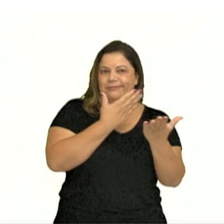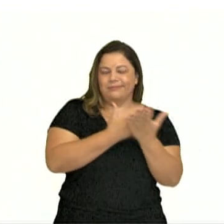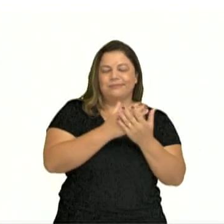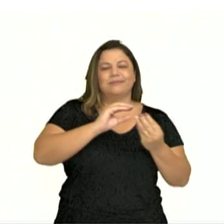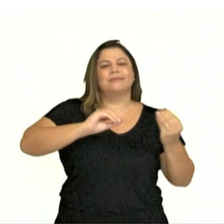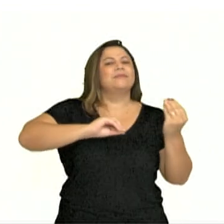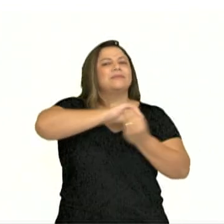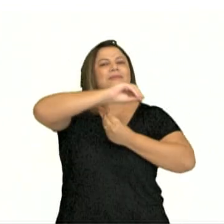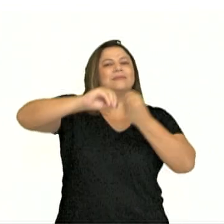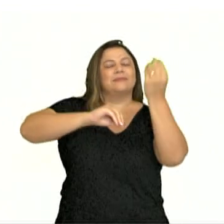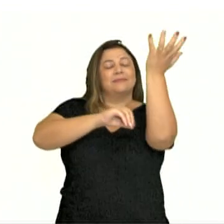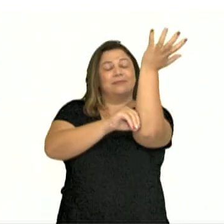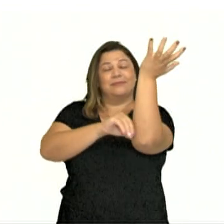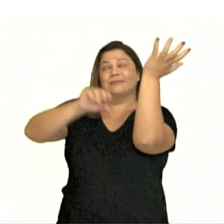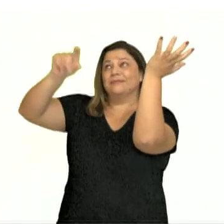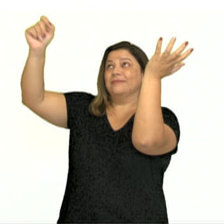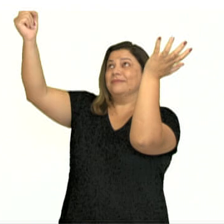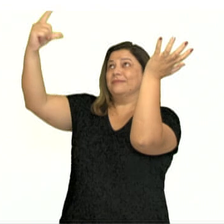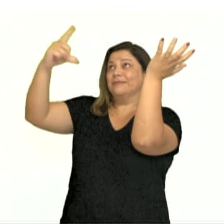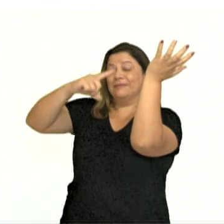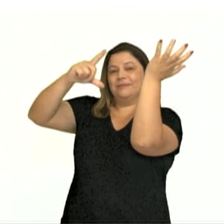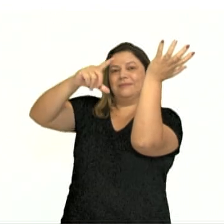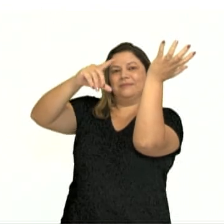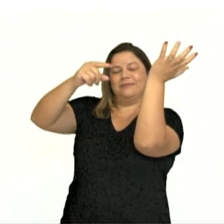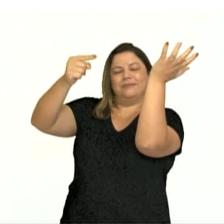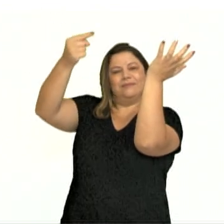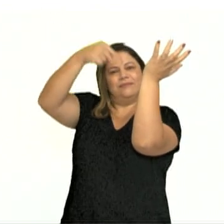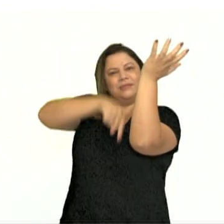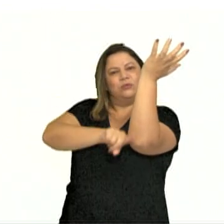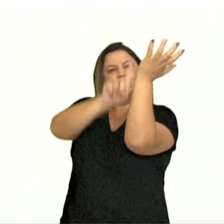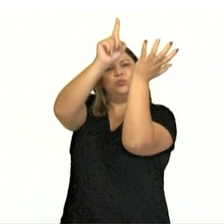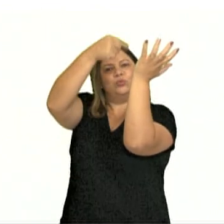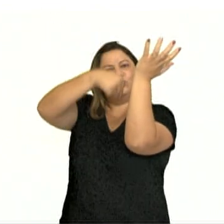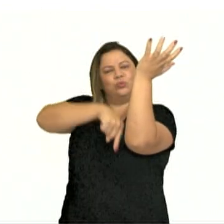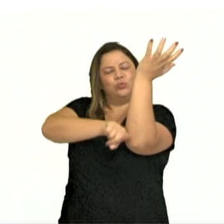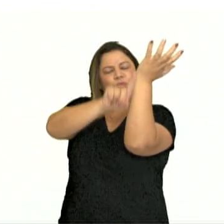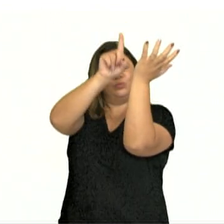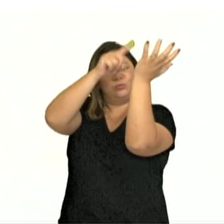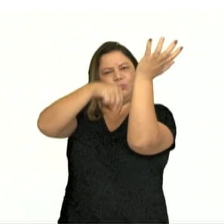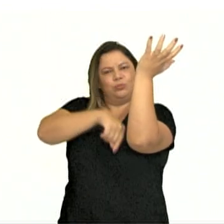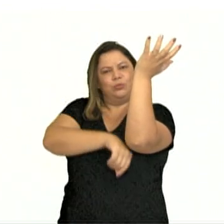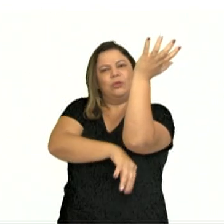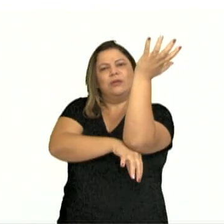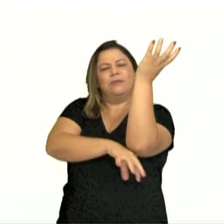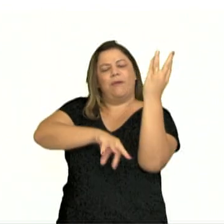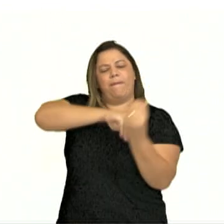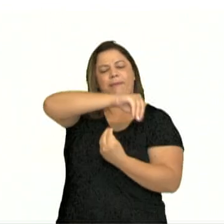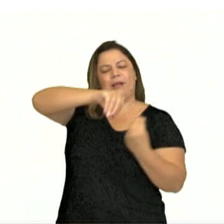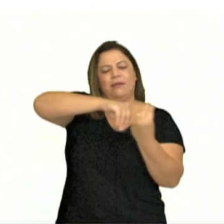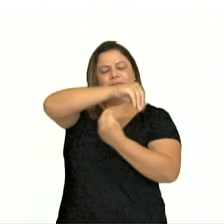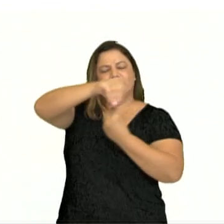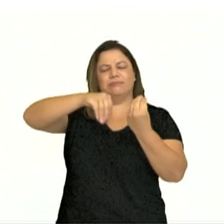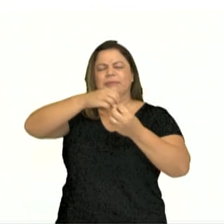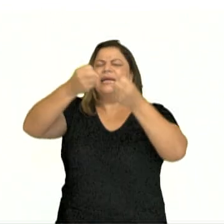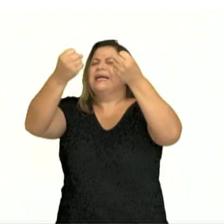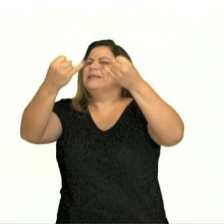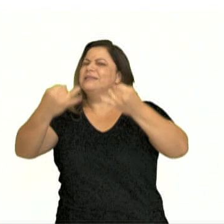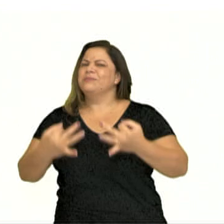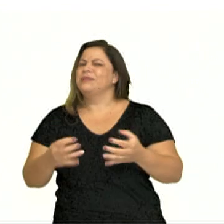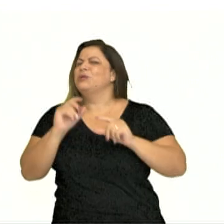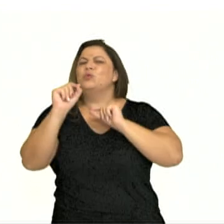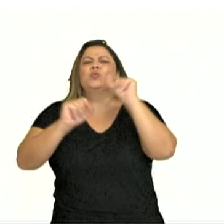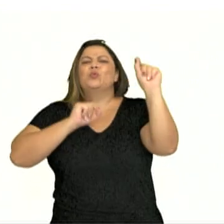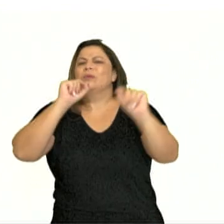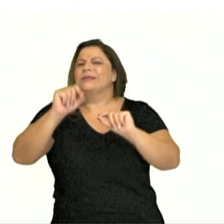como fotossíntese. Letra A. Explique com suas palavras, então, o que é fotossíntese.